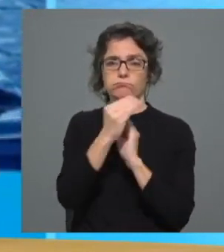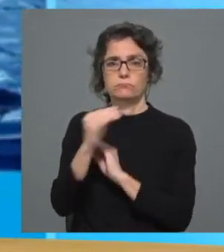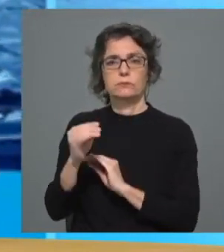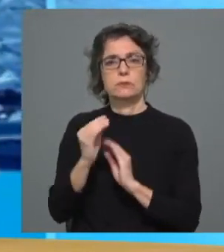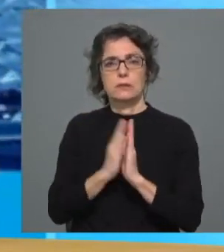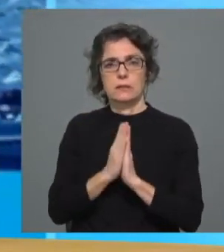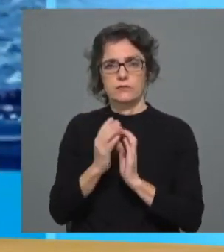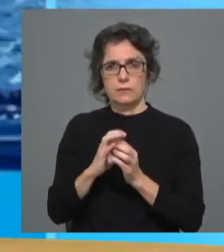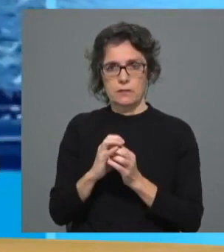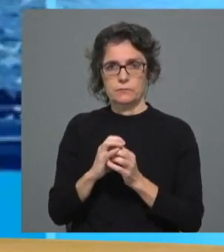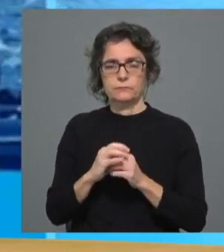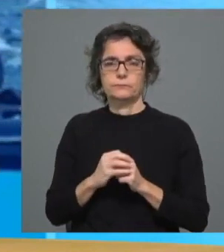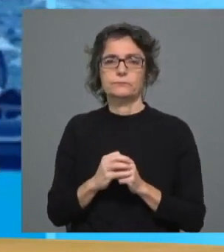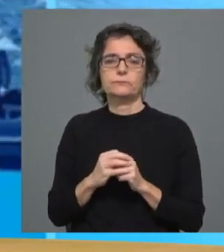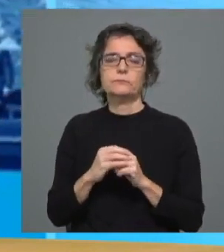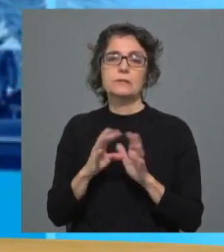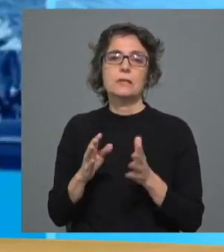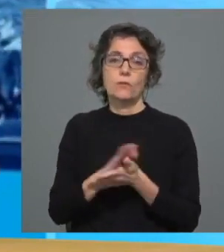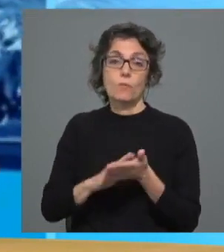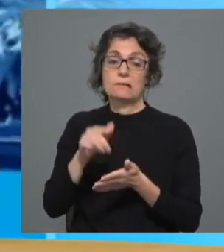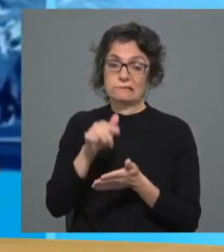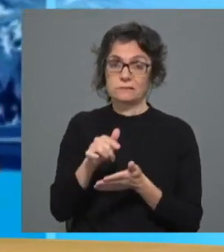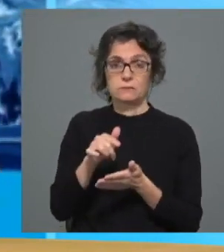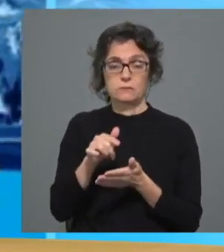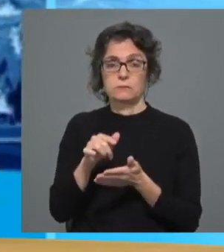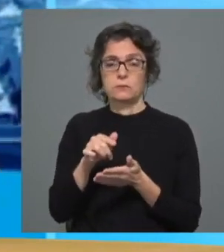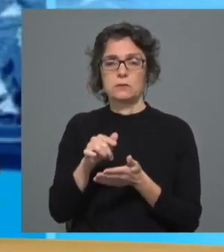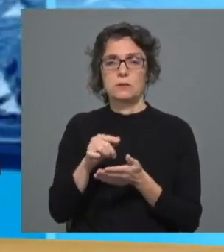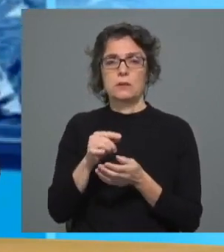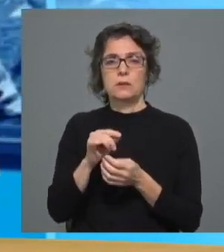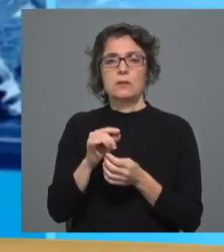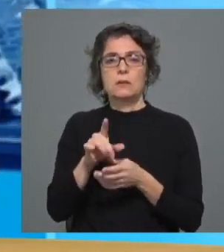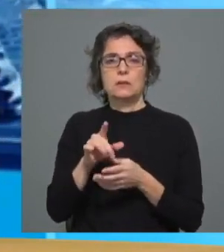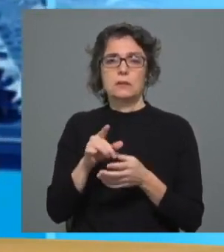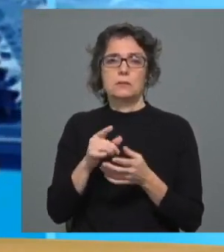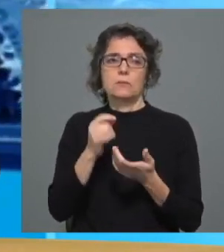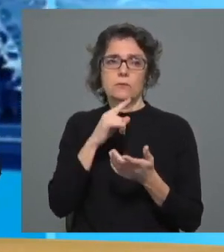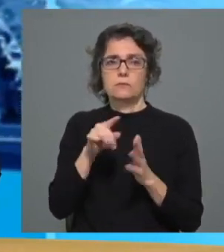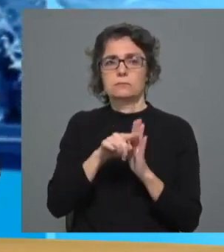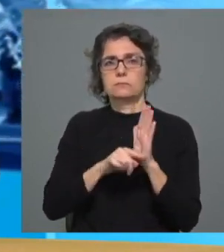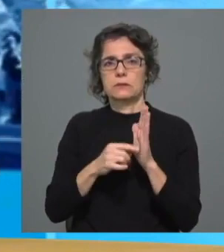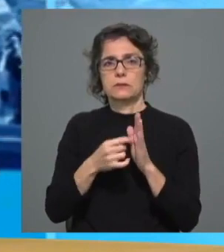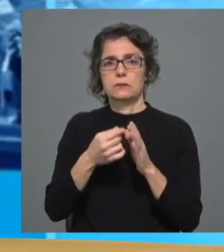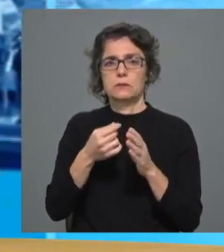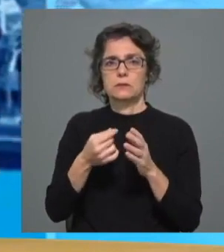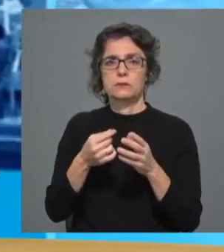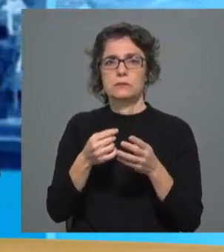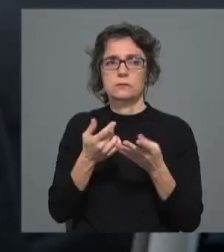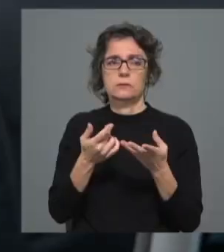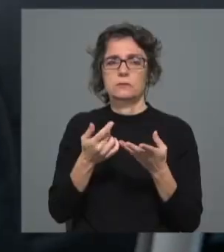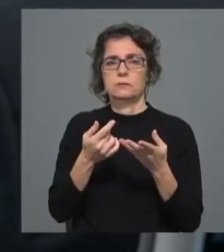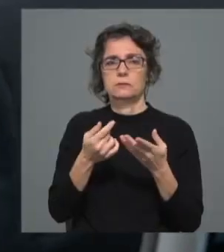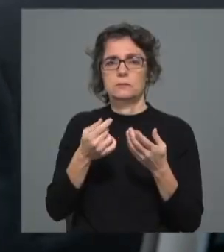e partindo desses princípios não significa necessariamente que em relação a medidas concretas tínhamos todas as mesmas